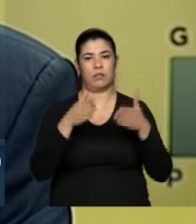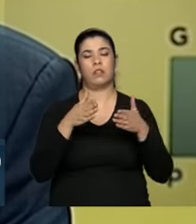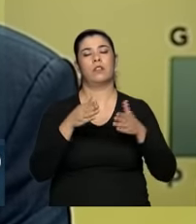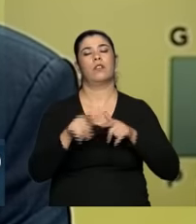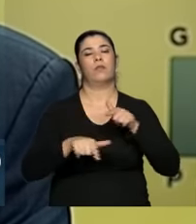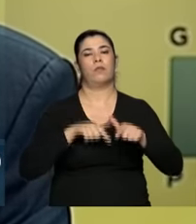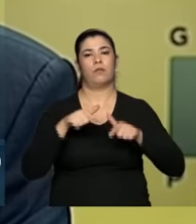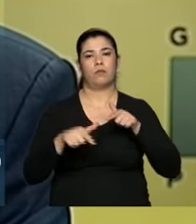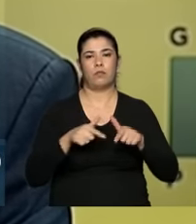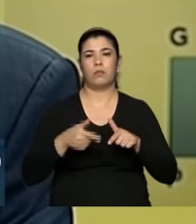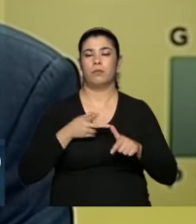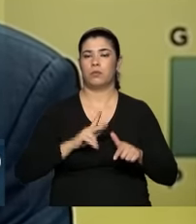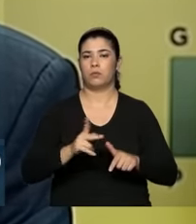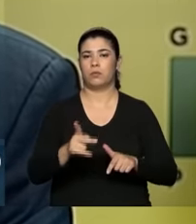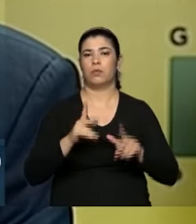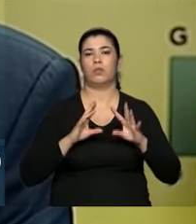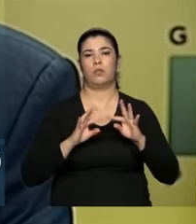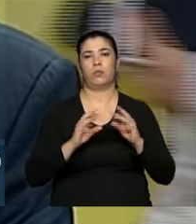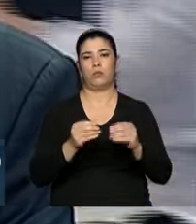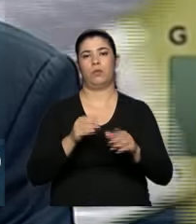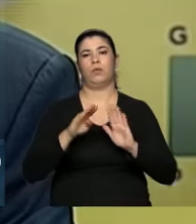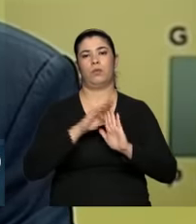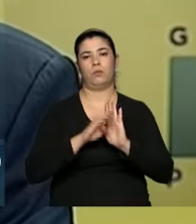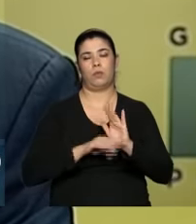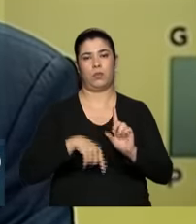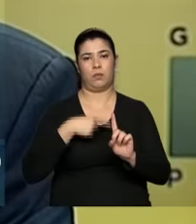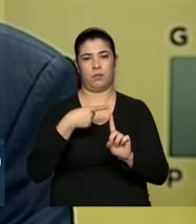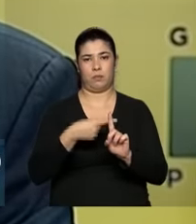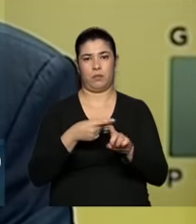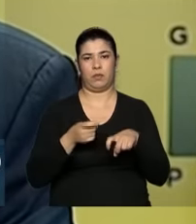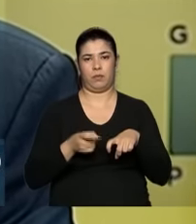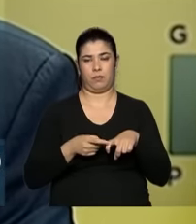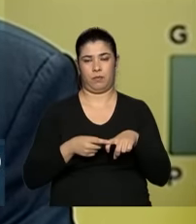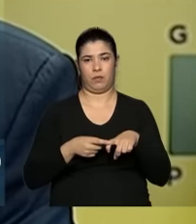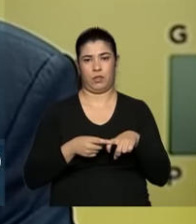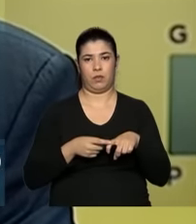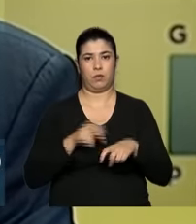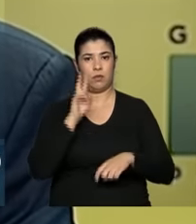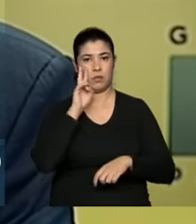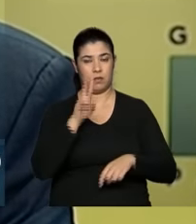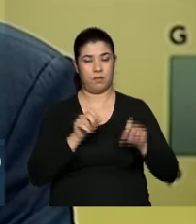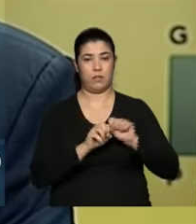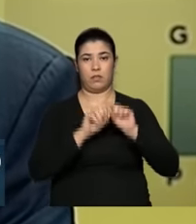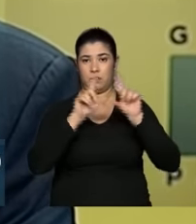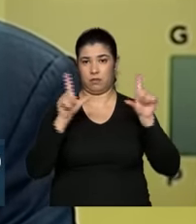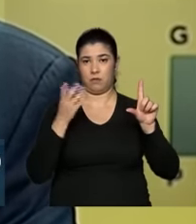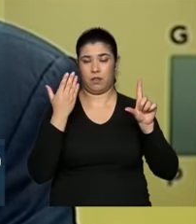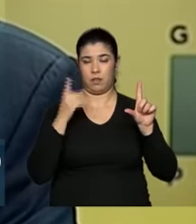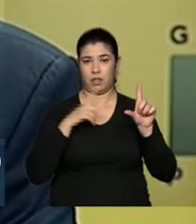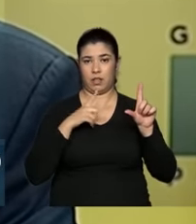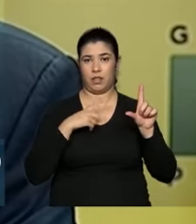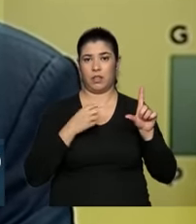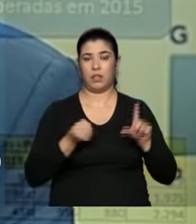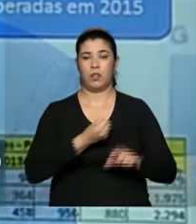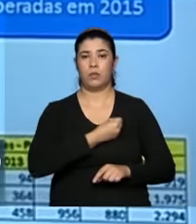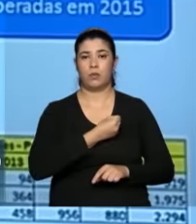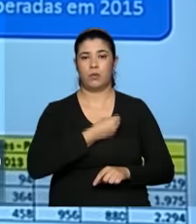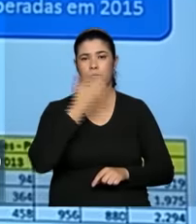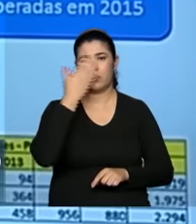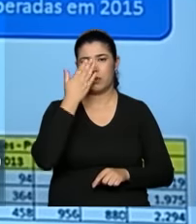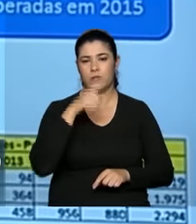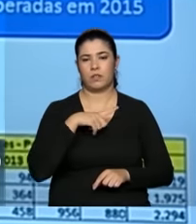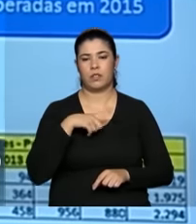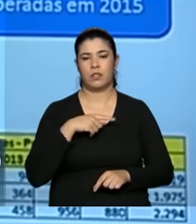da melhor forma possível. Esse quadro mostra para vocês, também por estado, o número não está muito